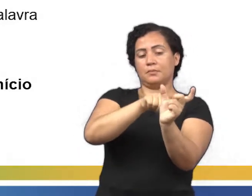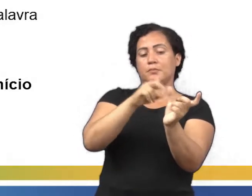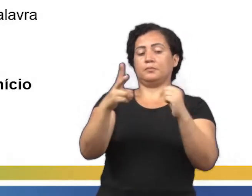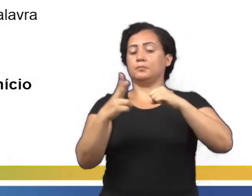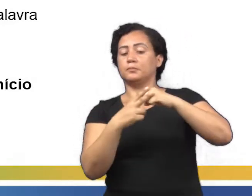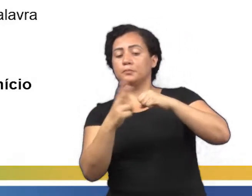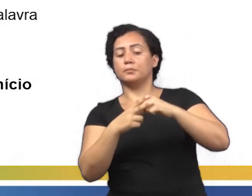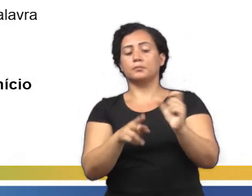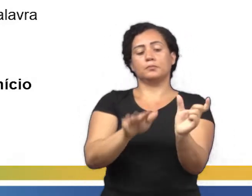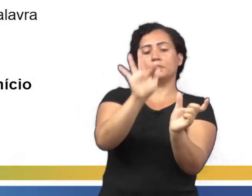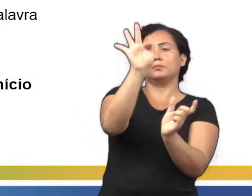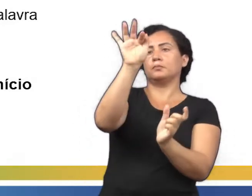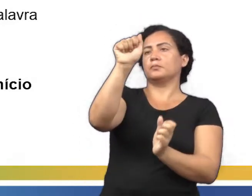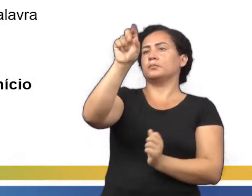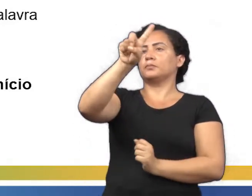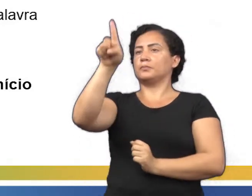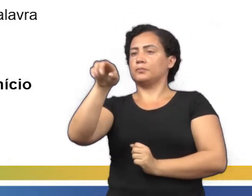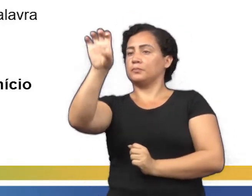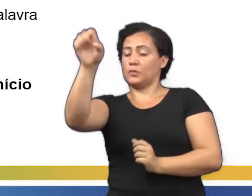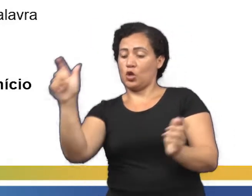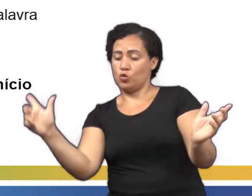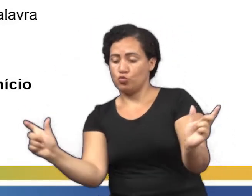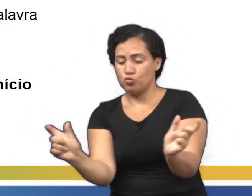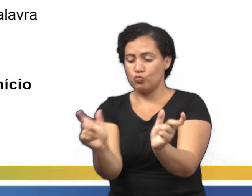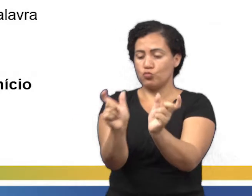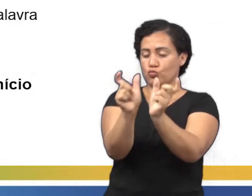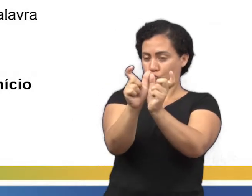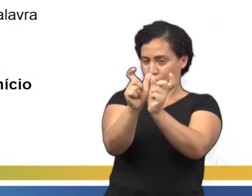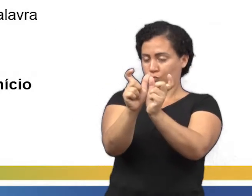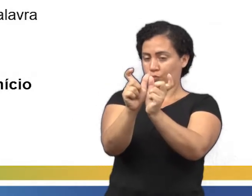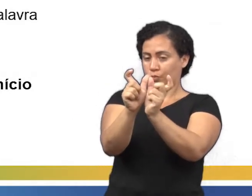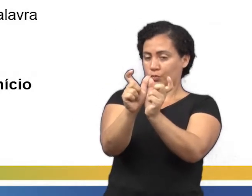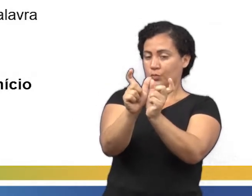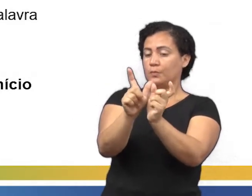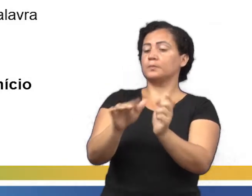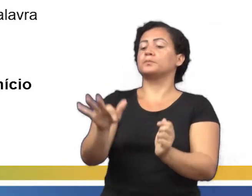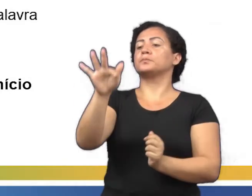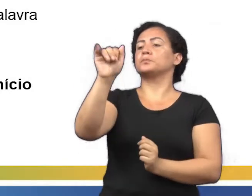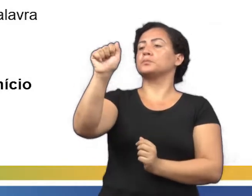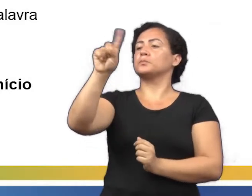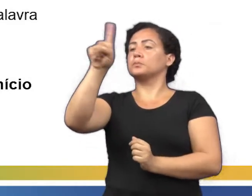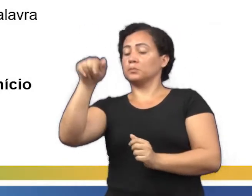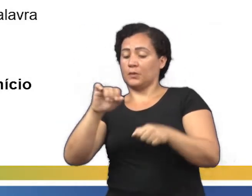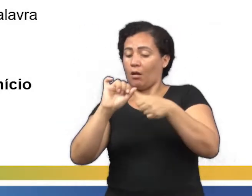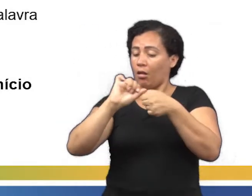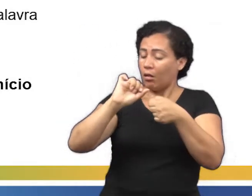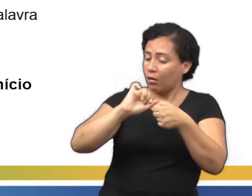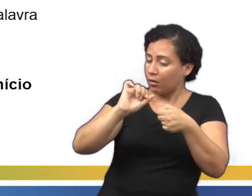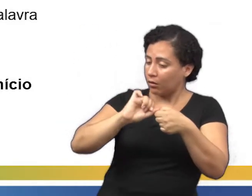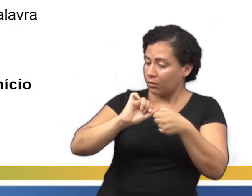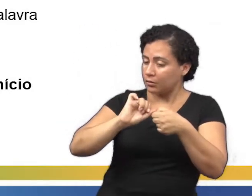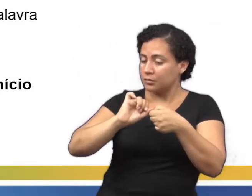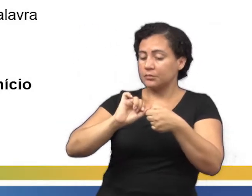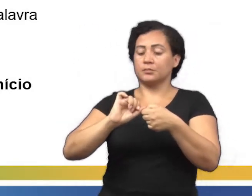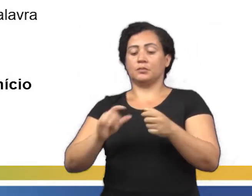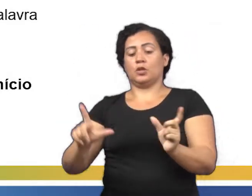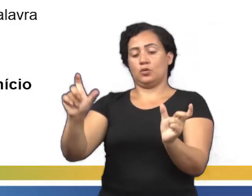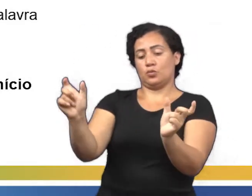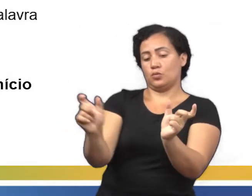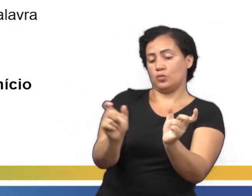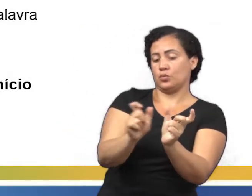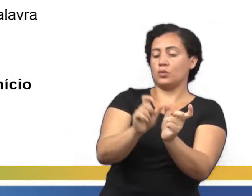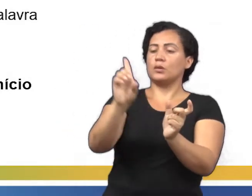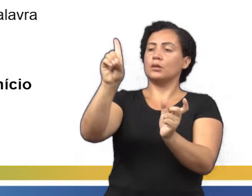fazer. Então, aí quando eu junto, eu tenho uma derivação desse verbo, fazer, e eu coloquei a partícula lá no início do meu